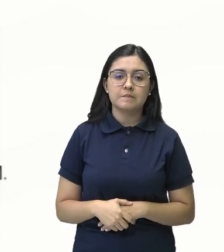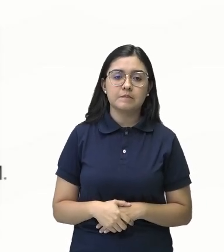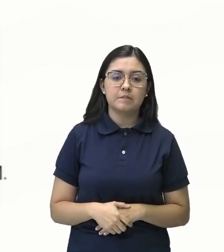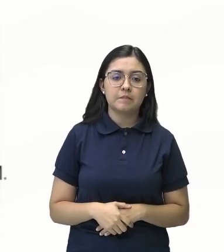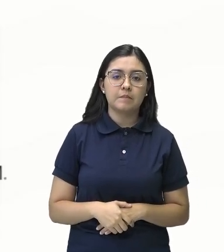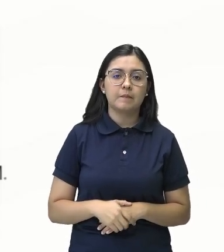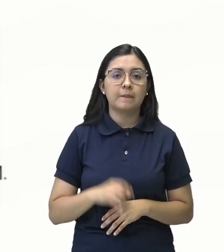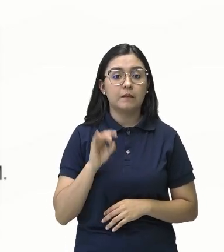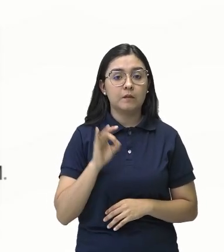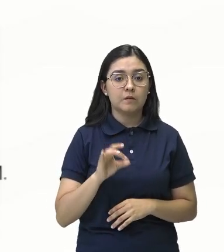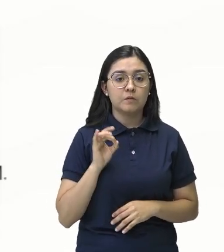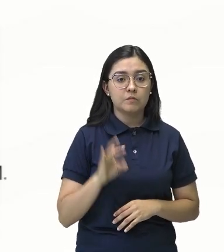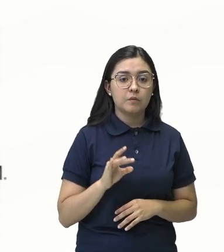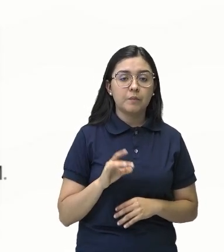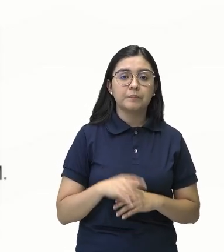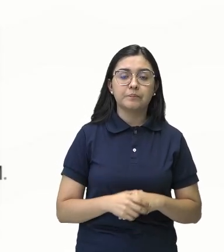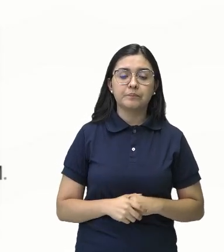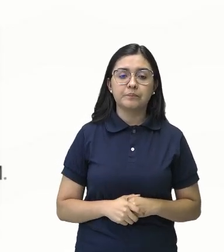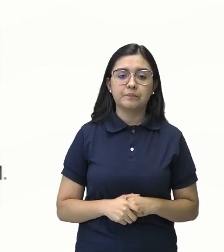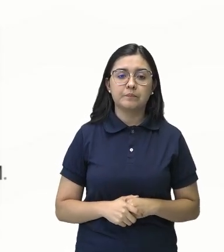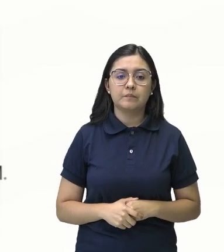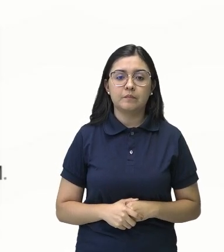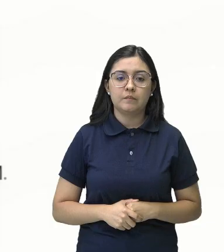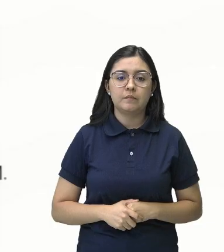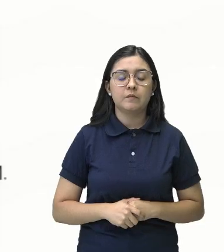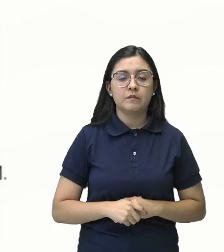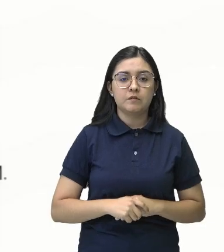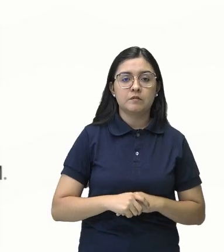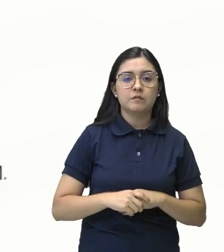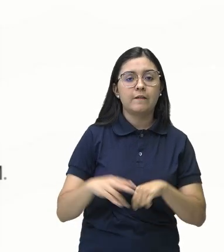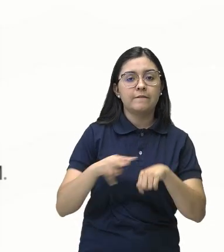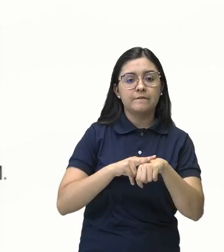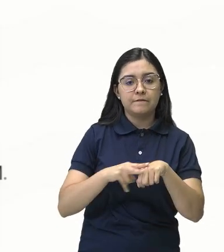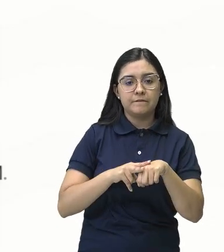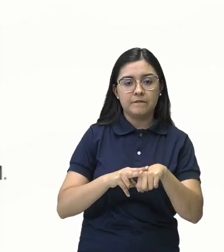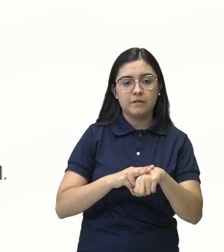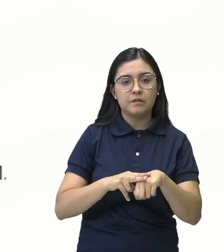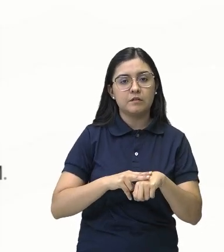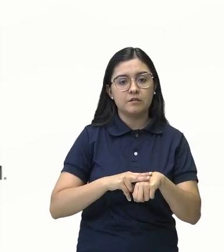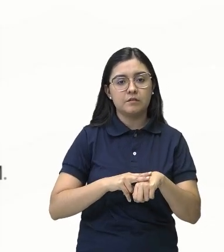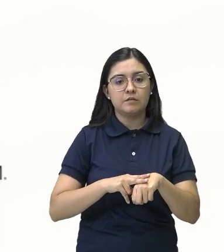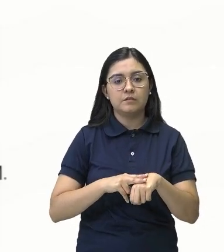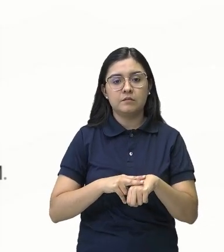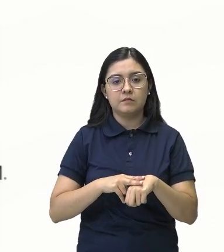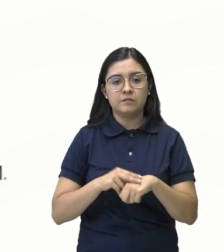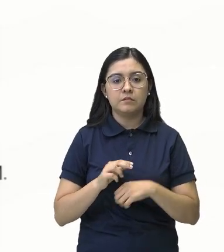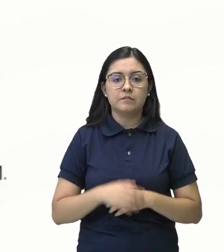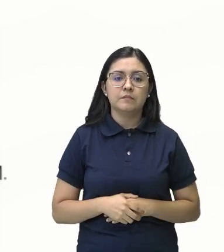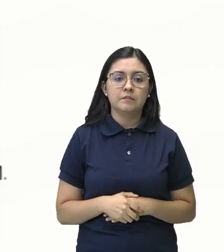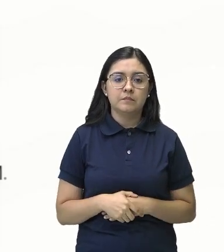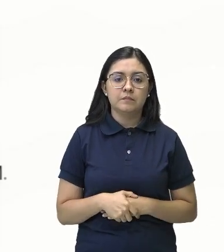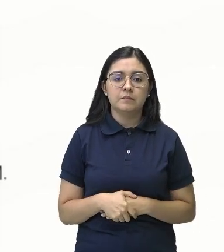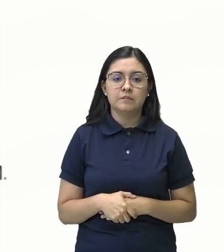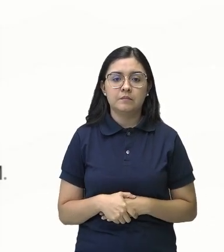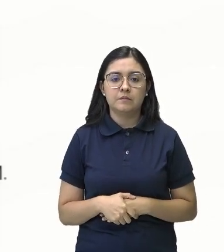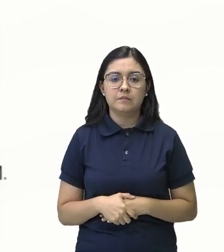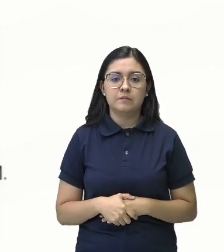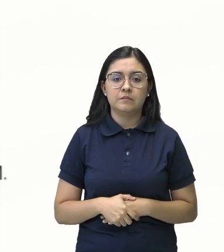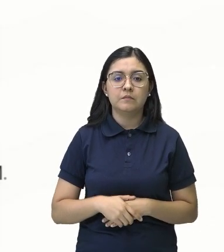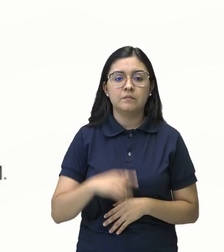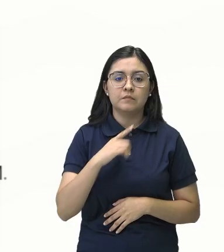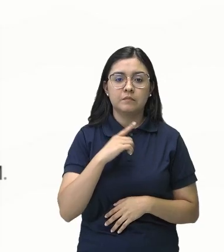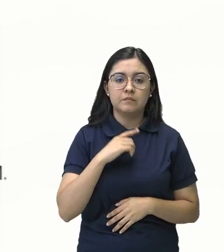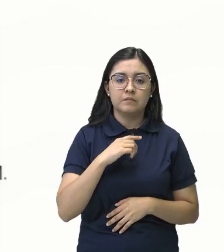tá? Somente este pedaço aqui de verde será 150, porque nós temos 30 bem